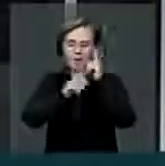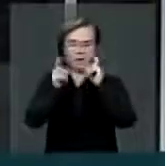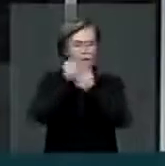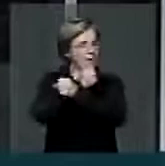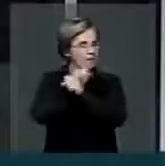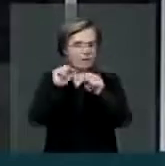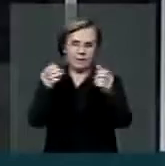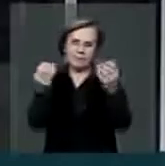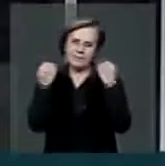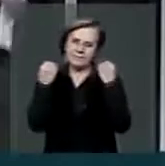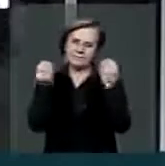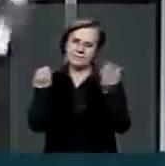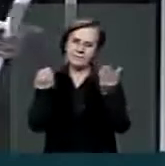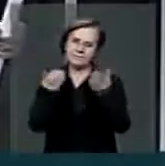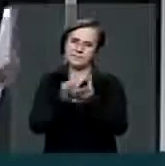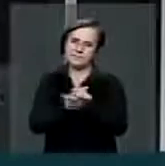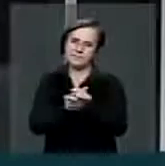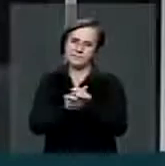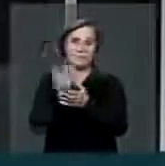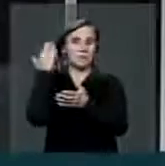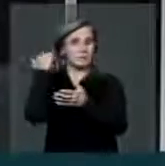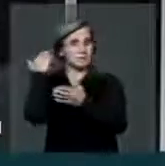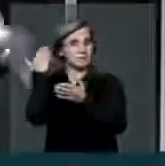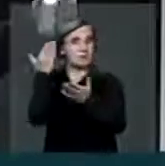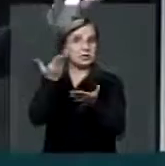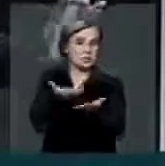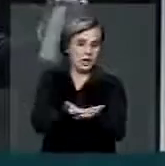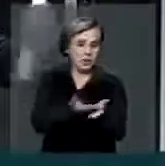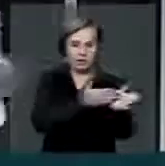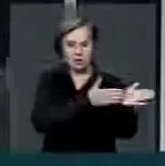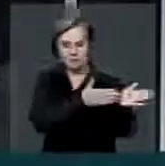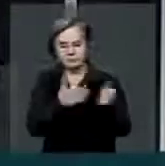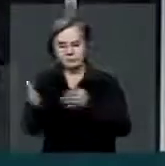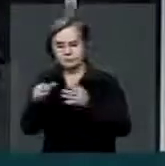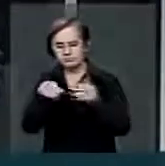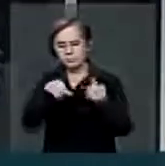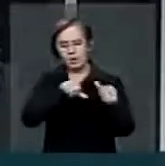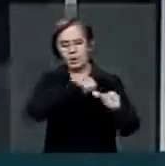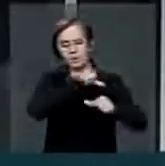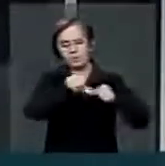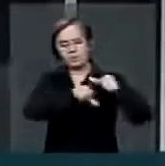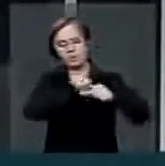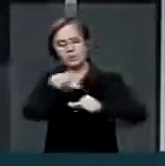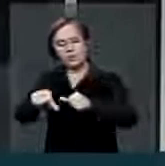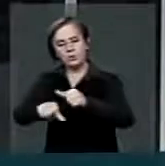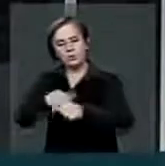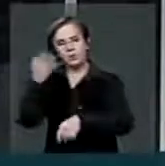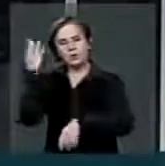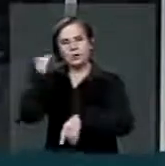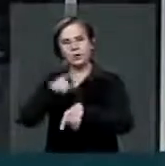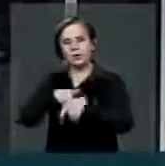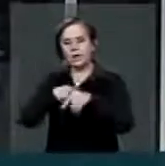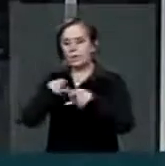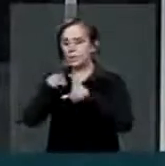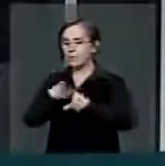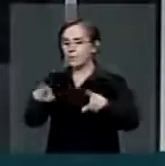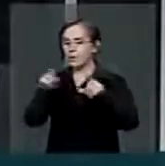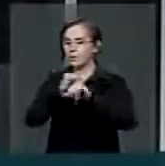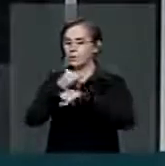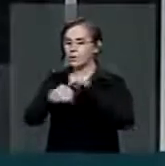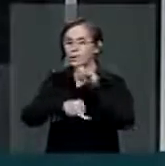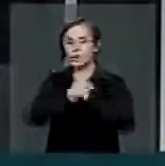exercido. De lá para cá, o mundo mudou. Naquela época não existia internet.